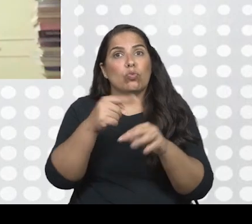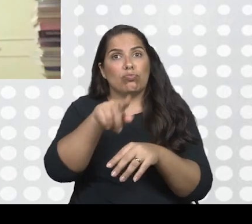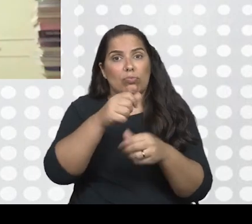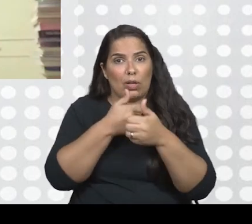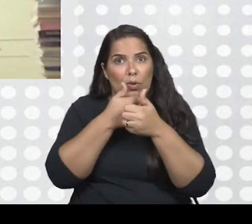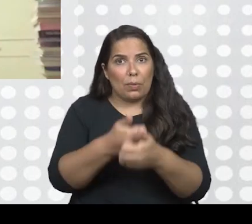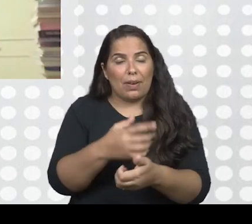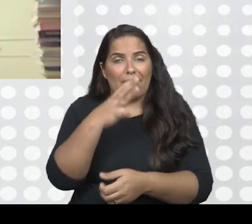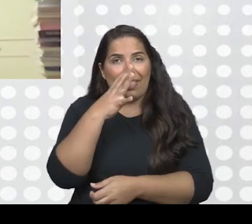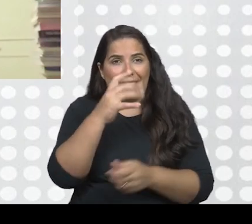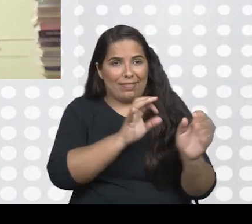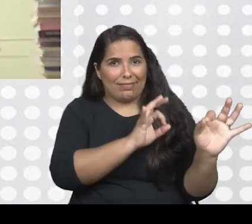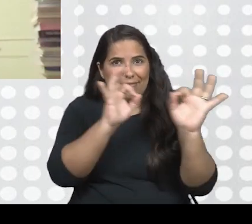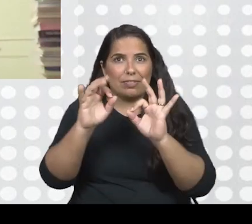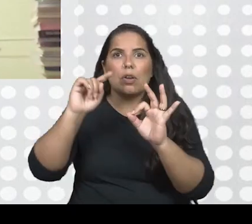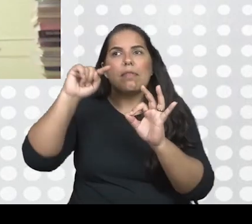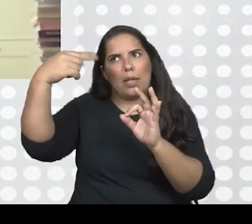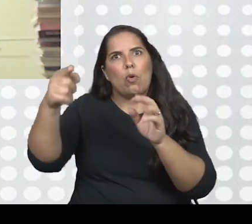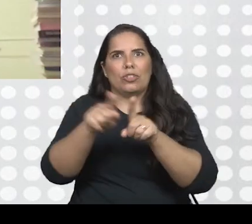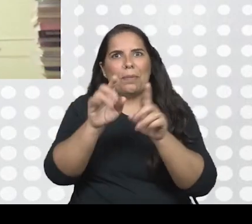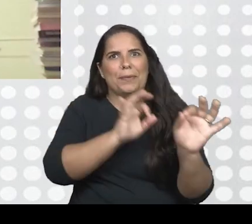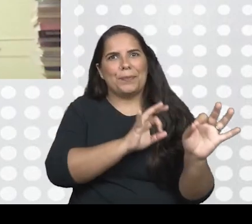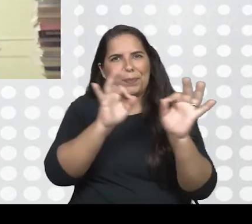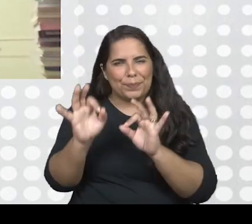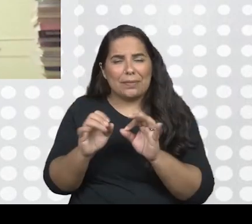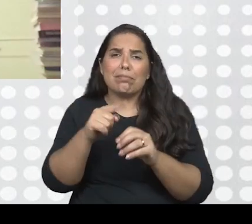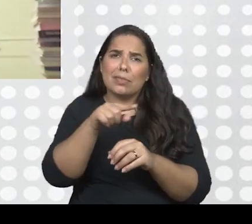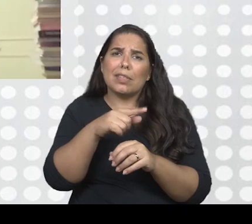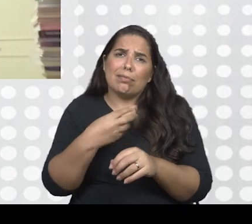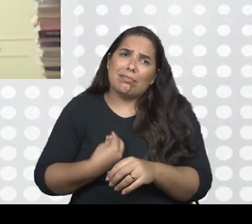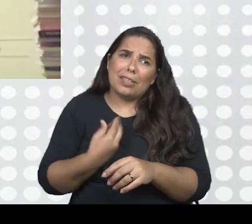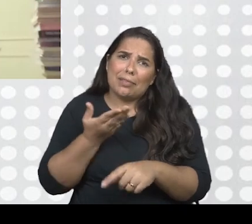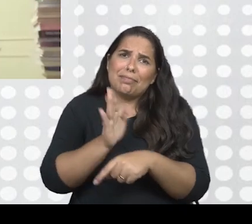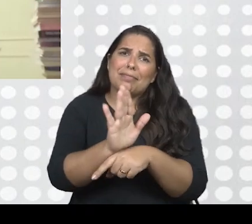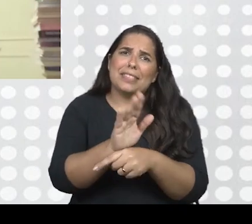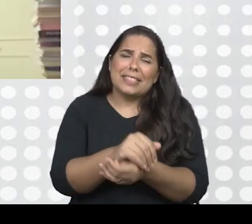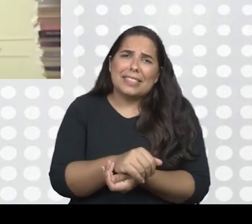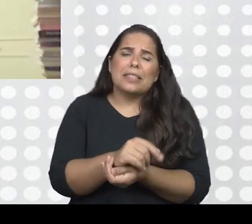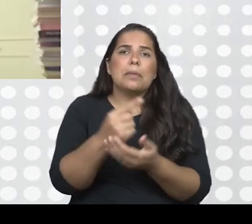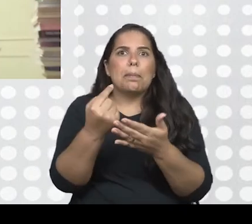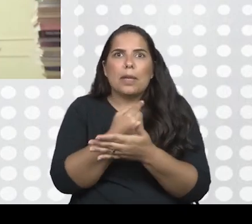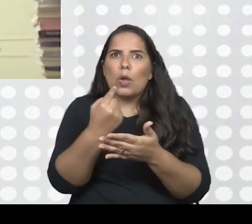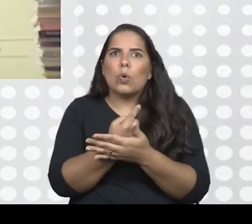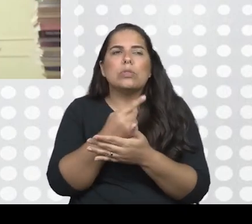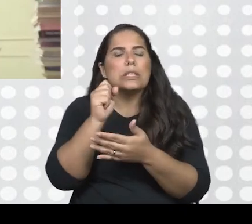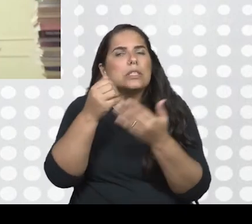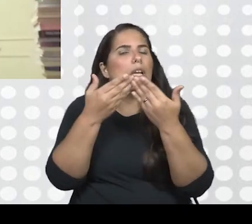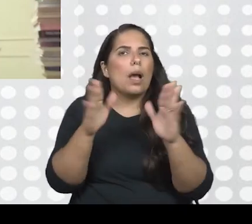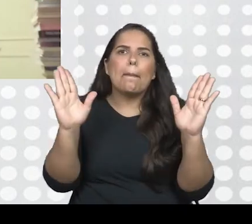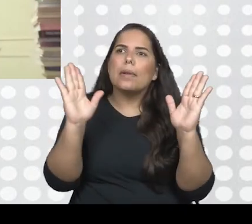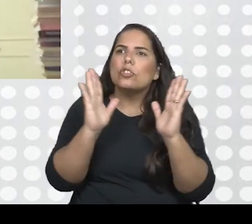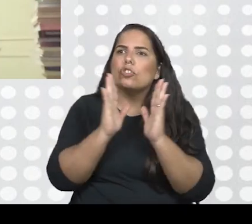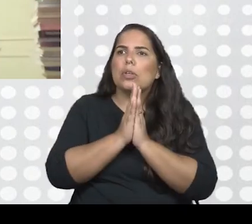estiveram aqui nos assistindo e que vão nos assistir posteriormente. Espero ter contribuído. As perguntas são, sim, amplas,